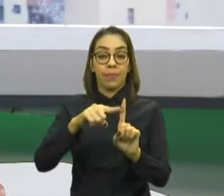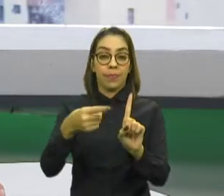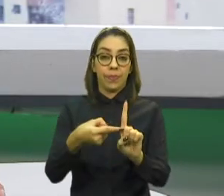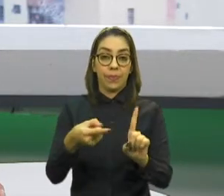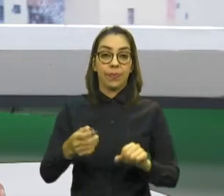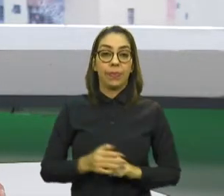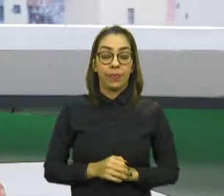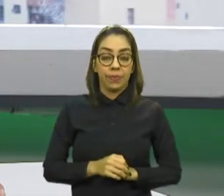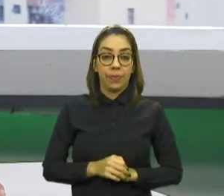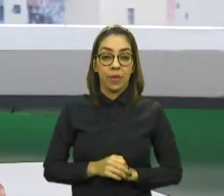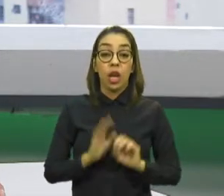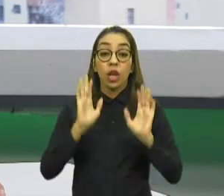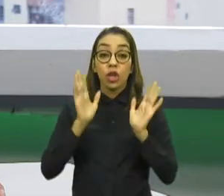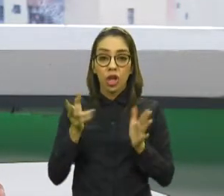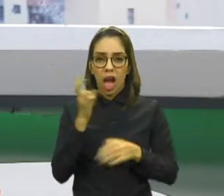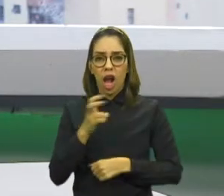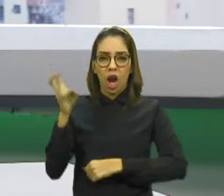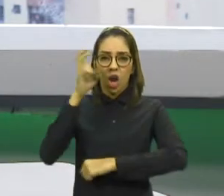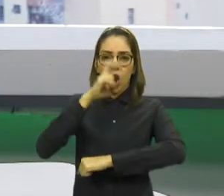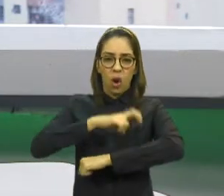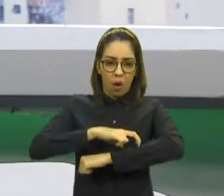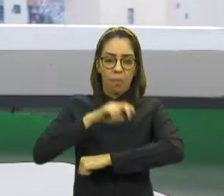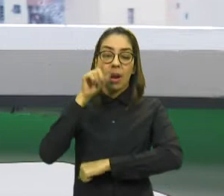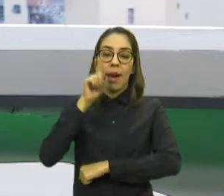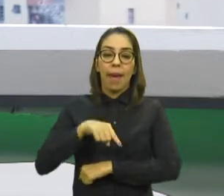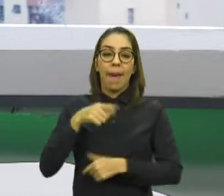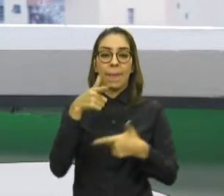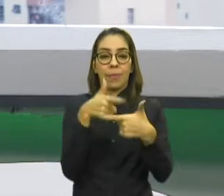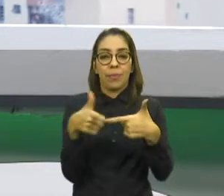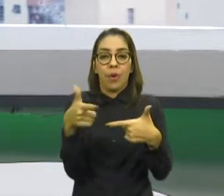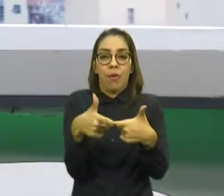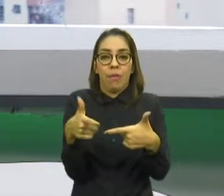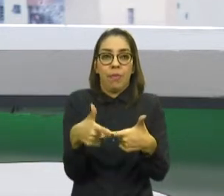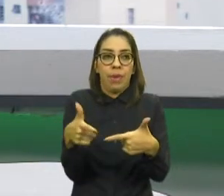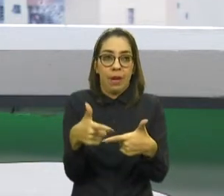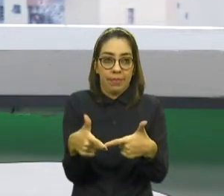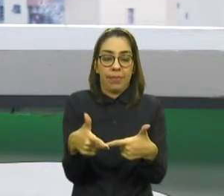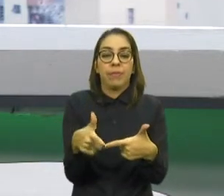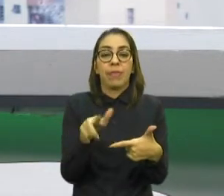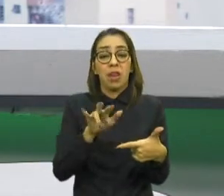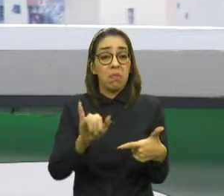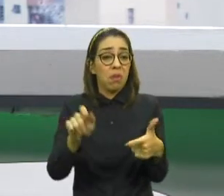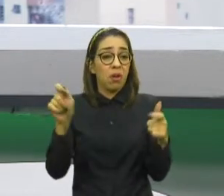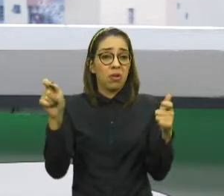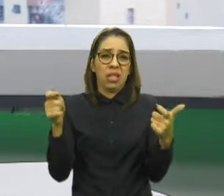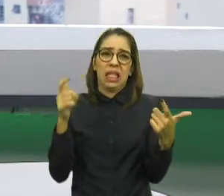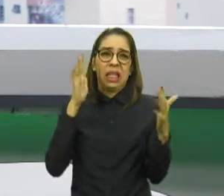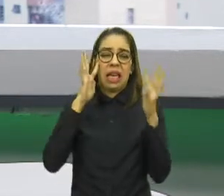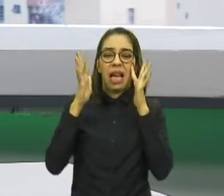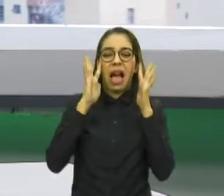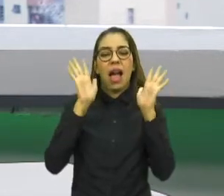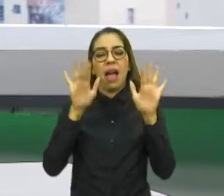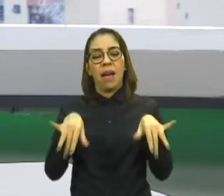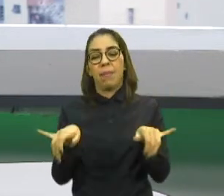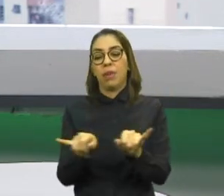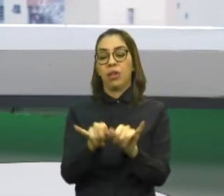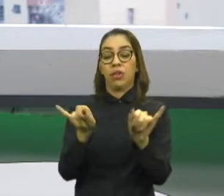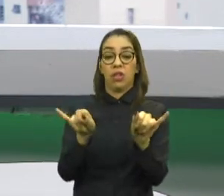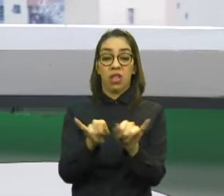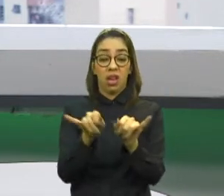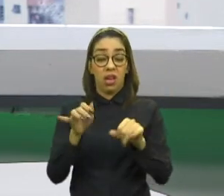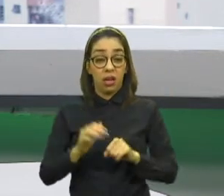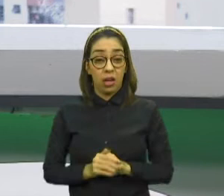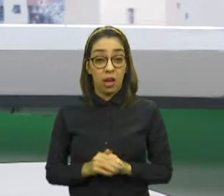As picadas de cobras são um problema que muitas vezes podem ser subestimados pelas vítimas.